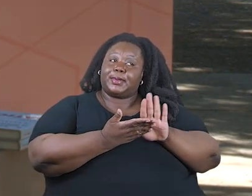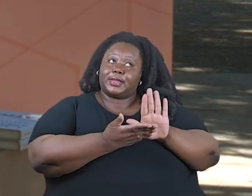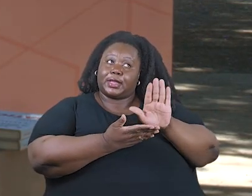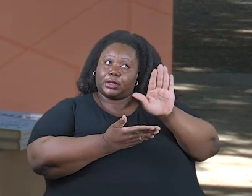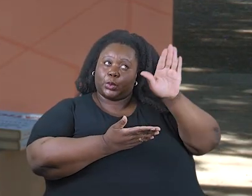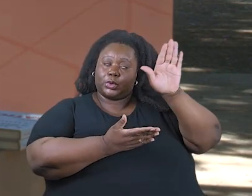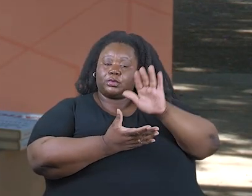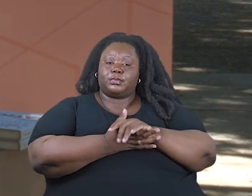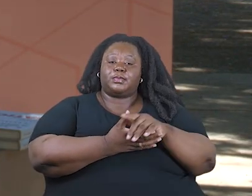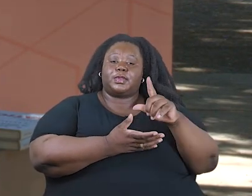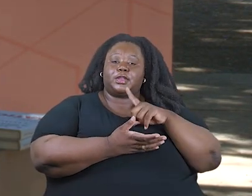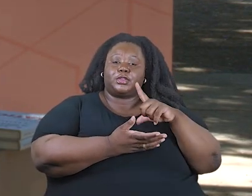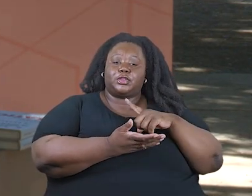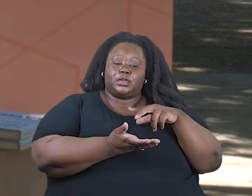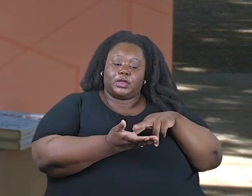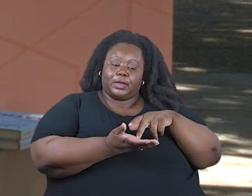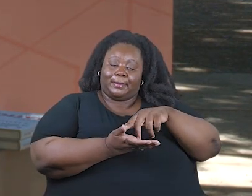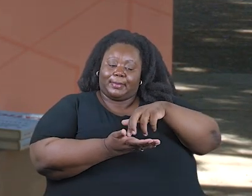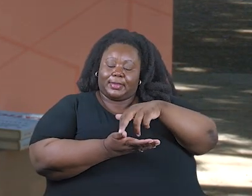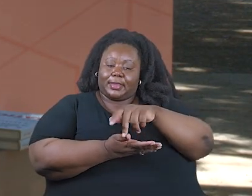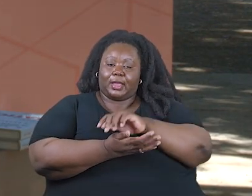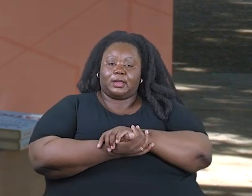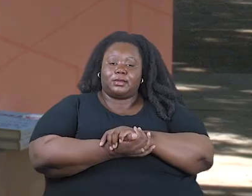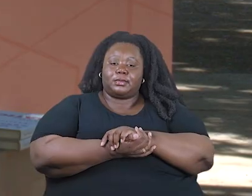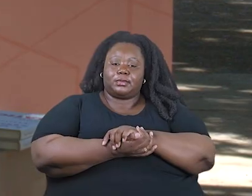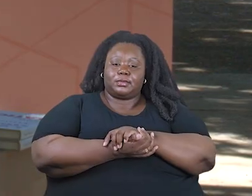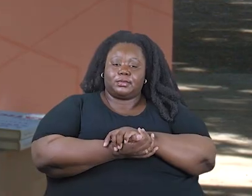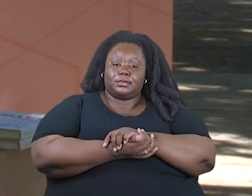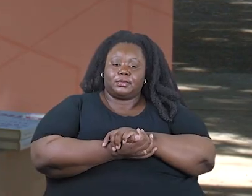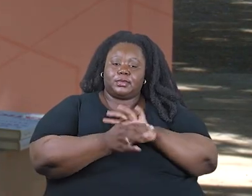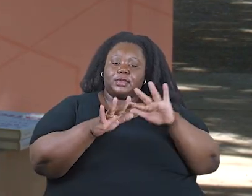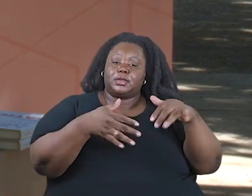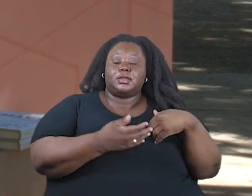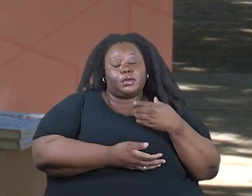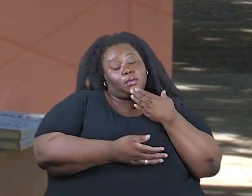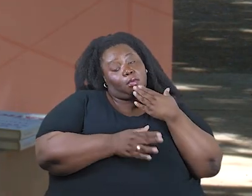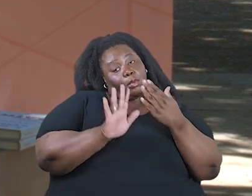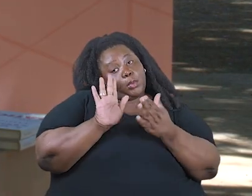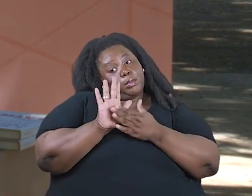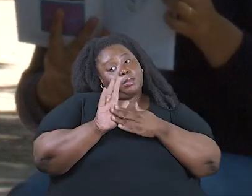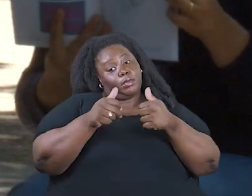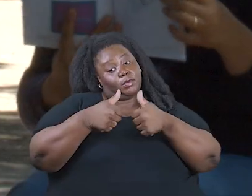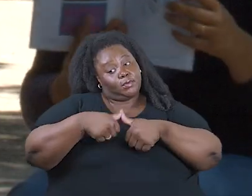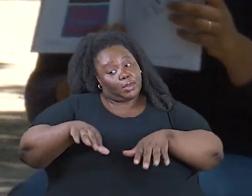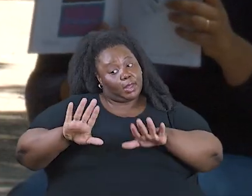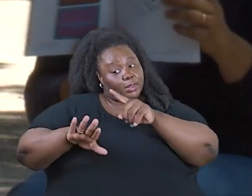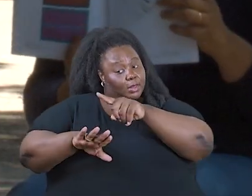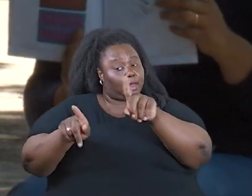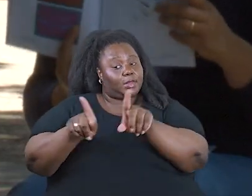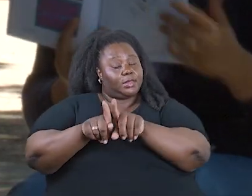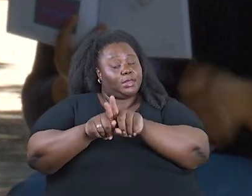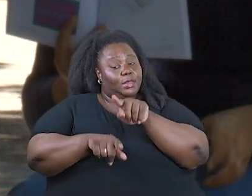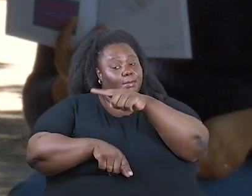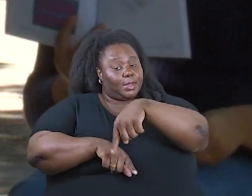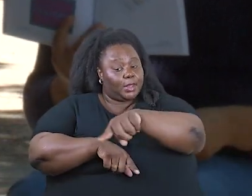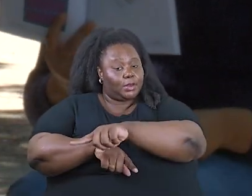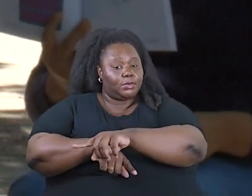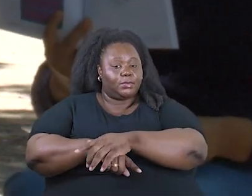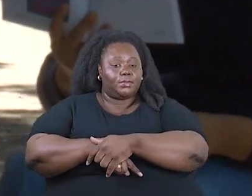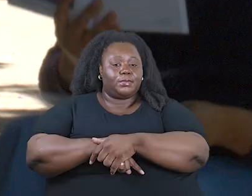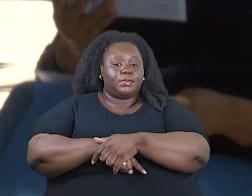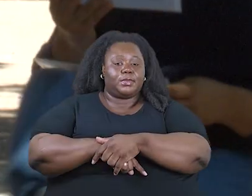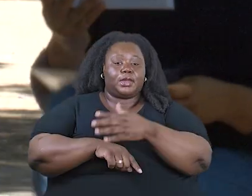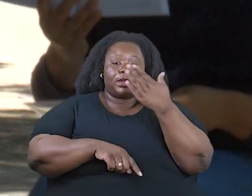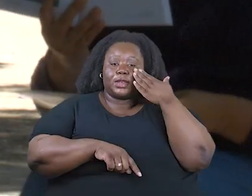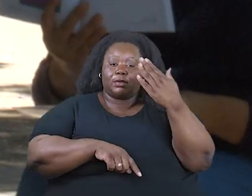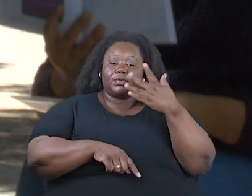Palladium, tinha que pisar no trabalho. Então eu propus que ele ficasse também no chão do museu. Logo na